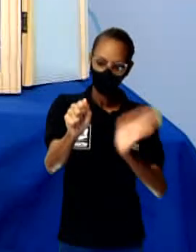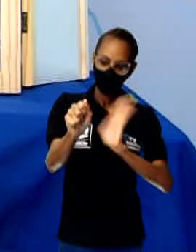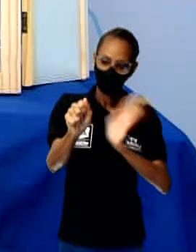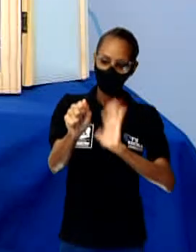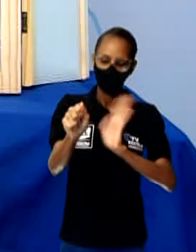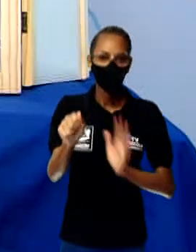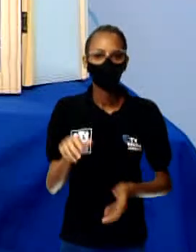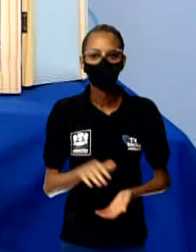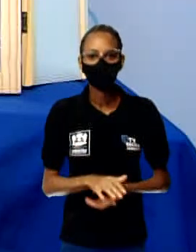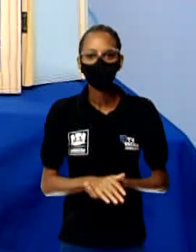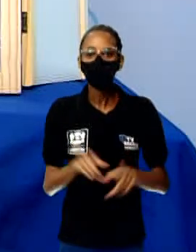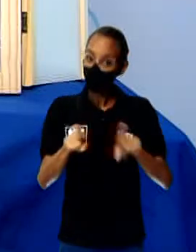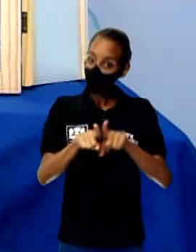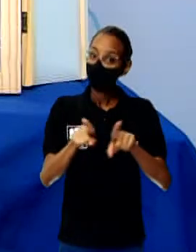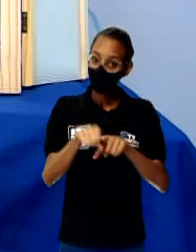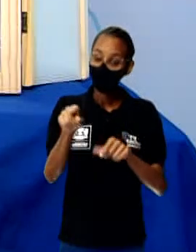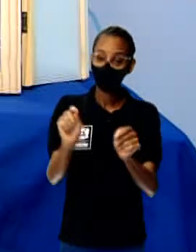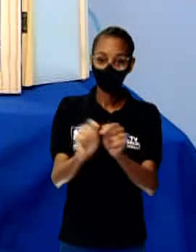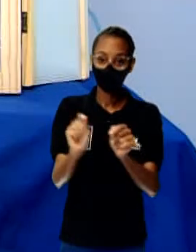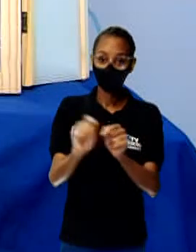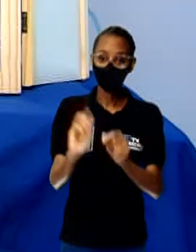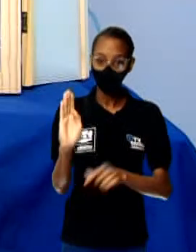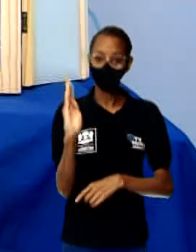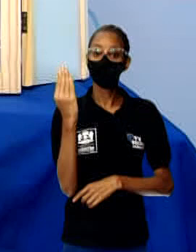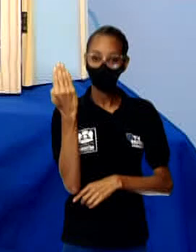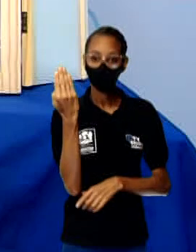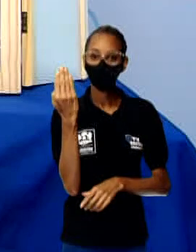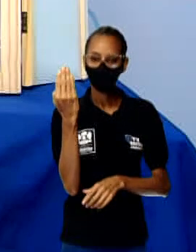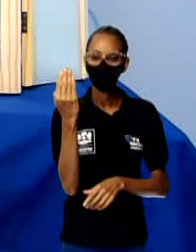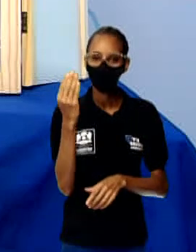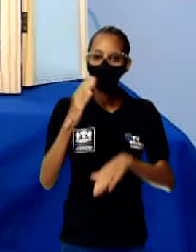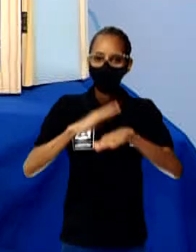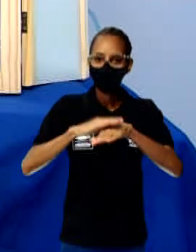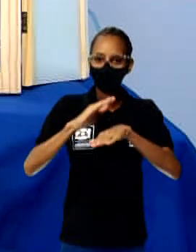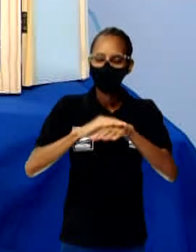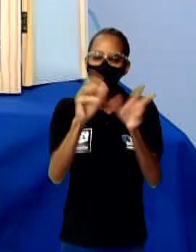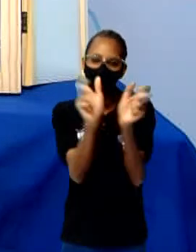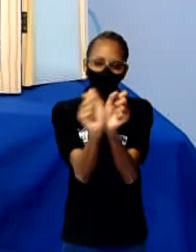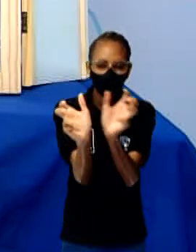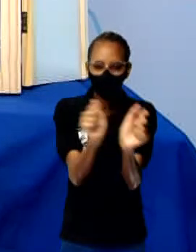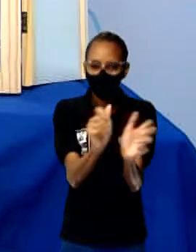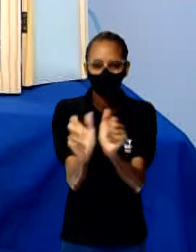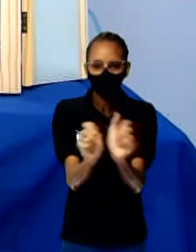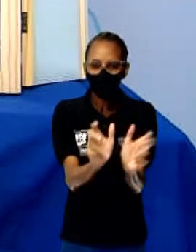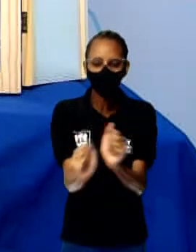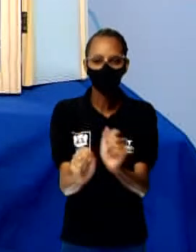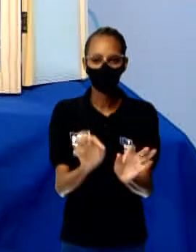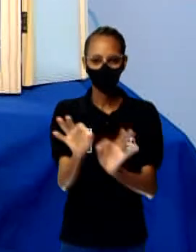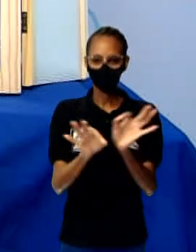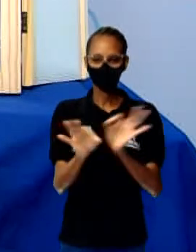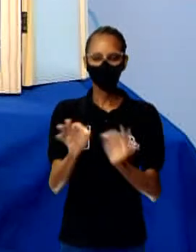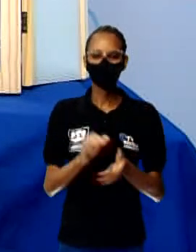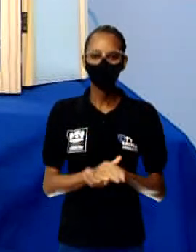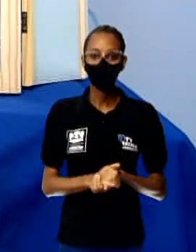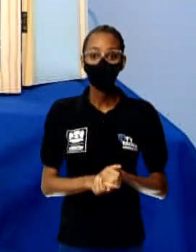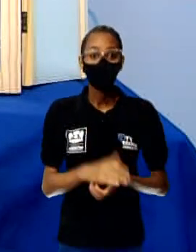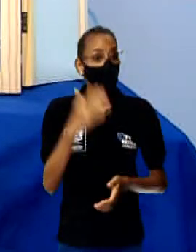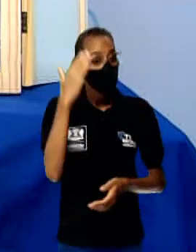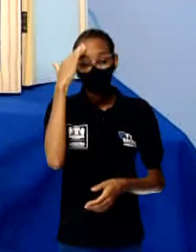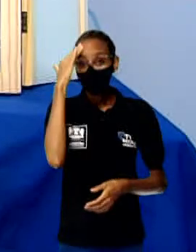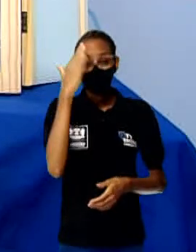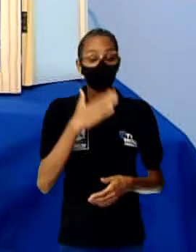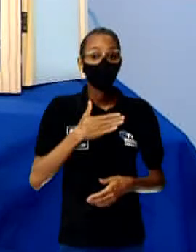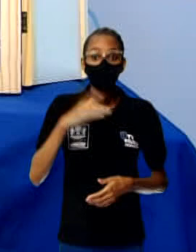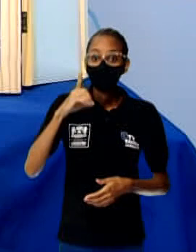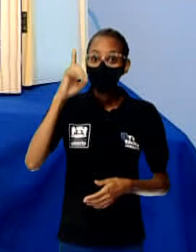e também é feito de madeira Juca pelas mãos de algum artesão Ai meu Deus julgar